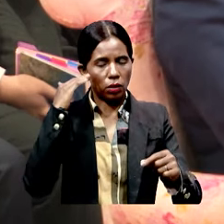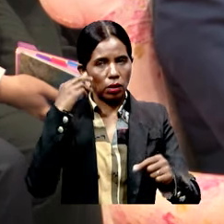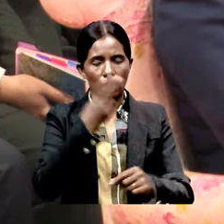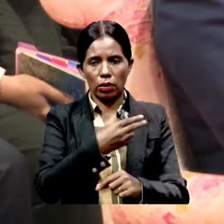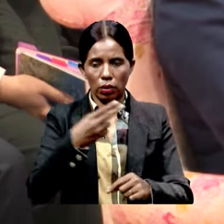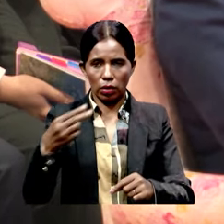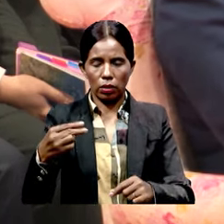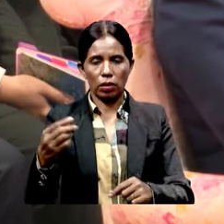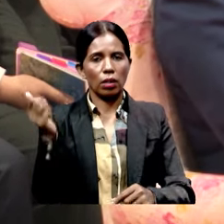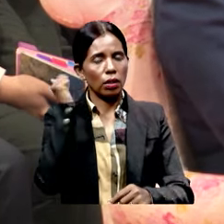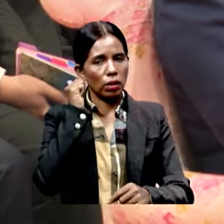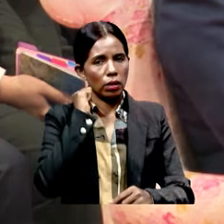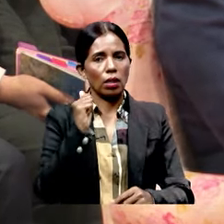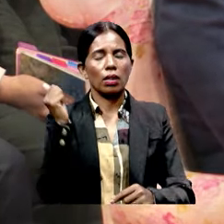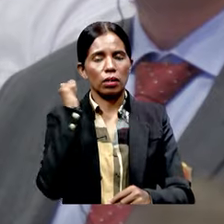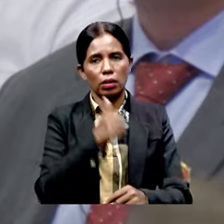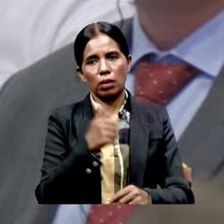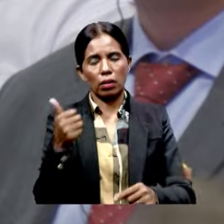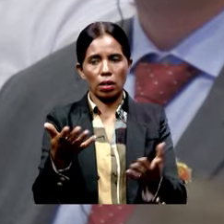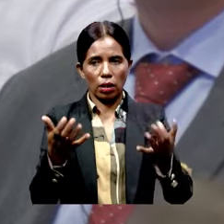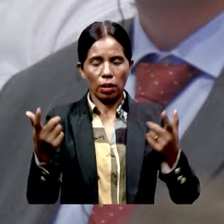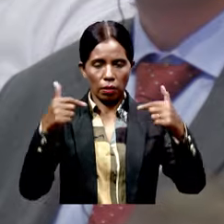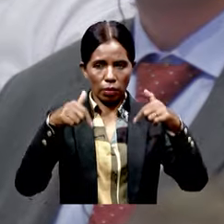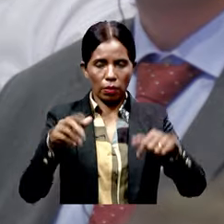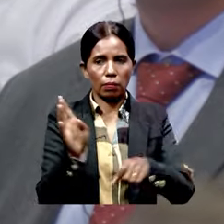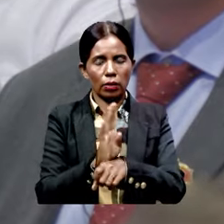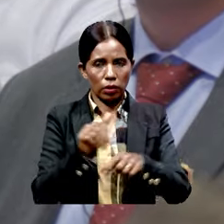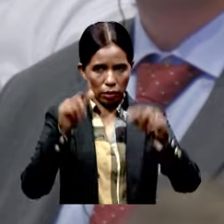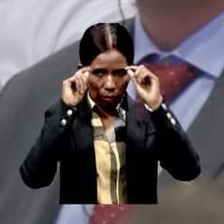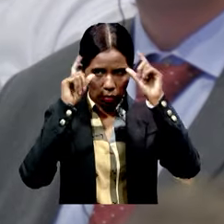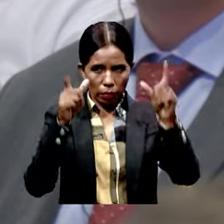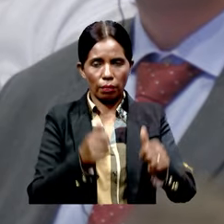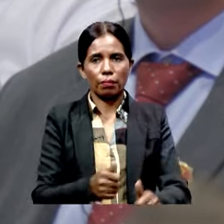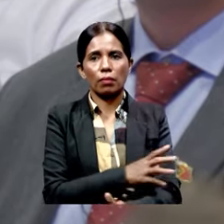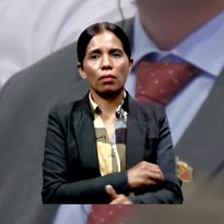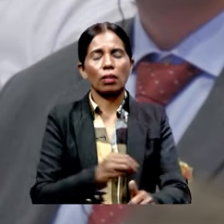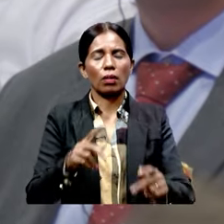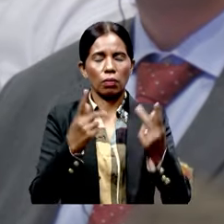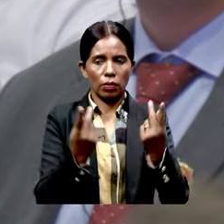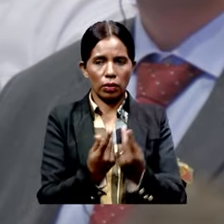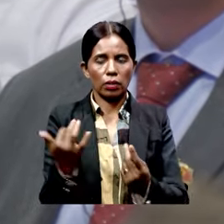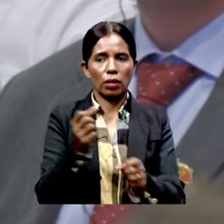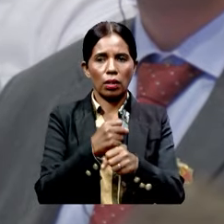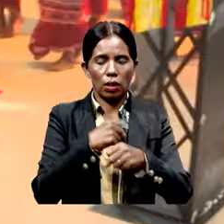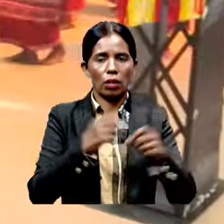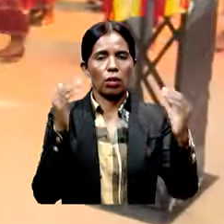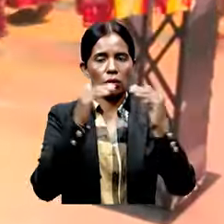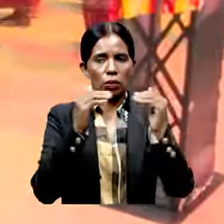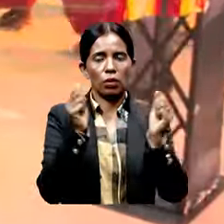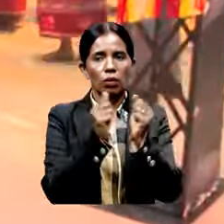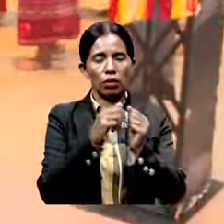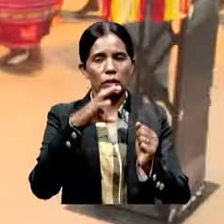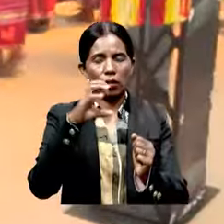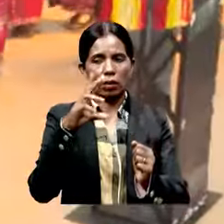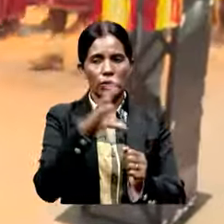no nação ASEAN Sira Seluk, deve acabar com a investe em Timor-Leste. Tuir Florencio, na inba empresa Hirakne, se halau reunião com Serve IP e